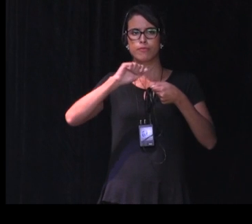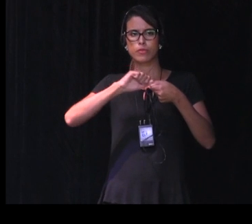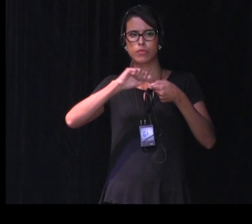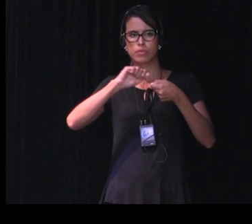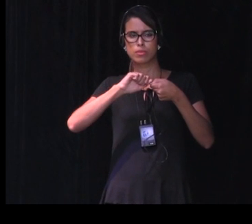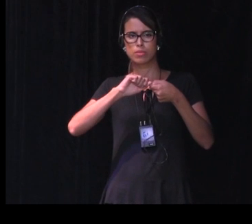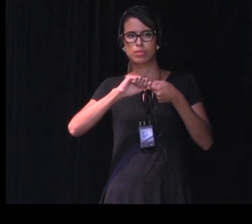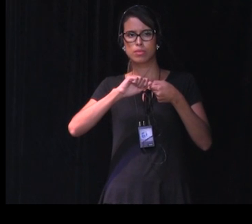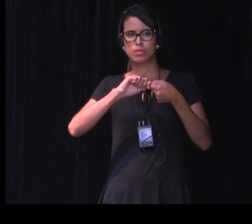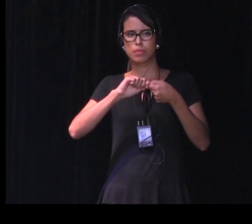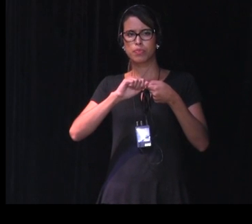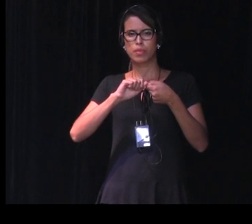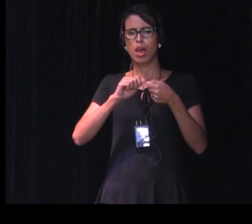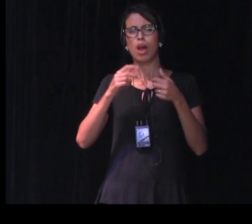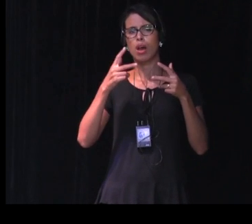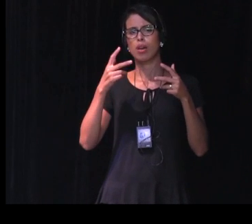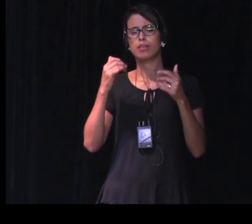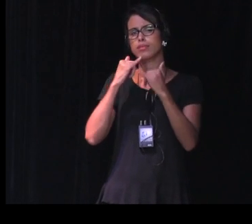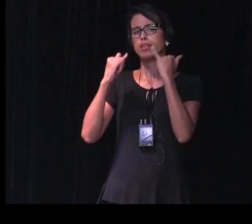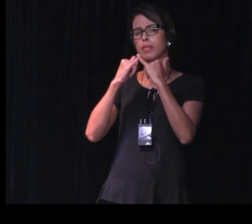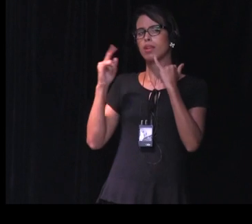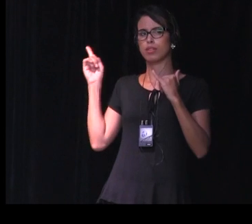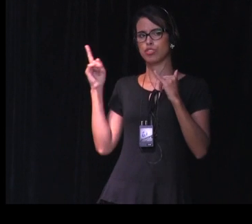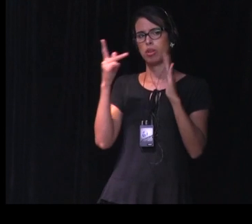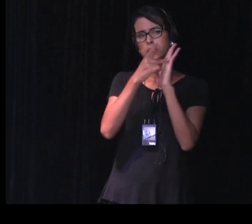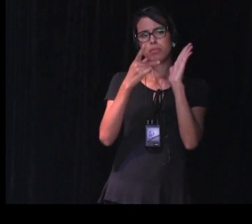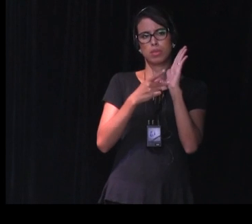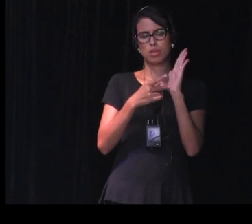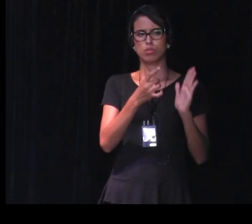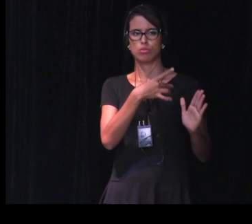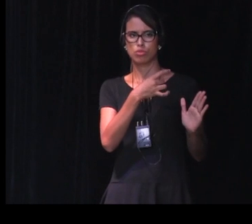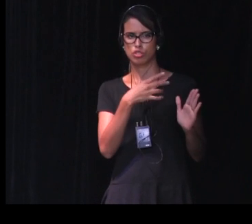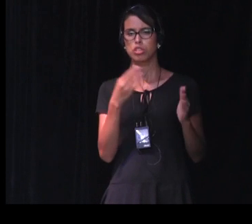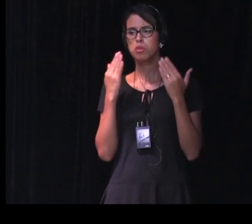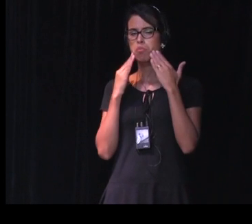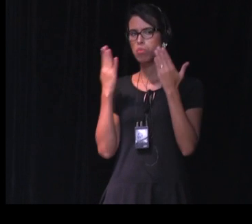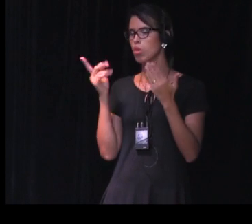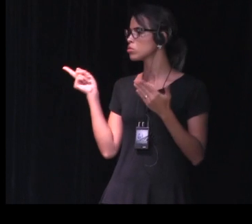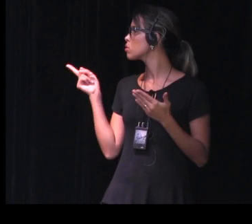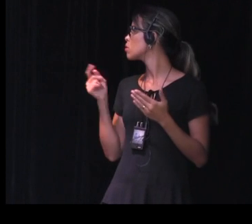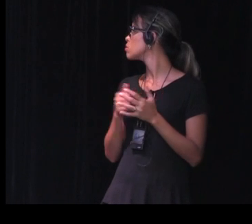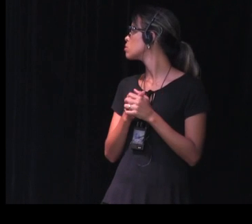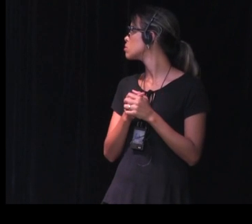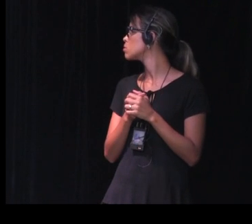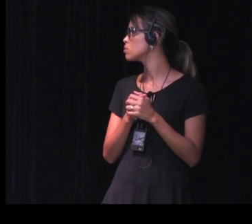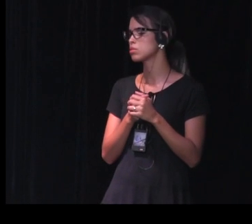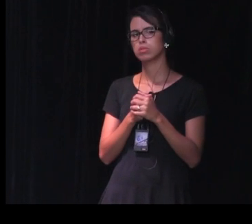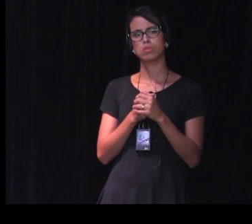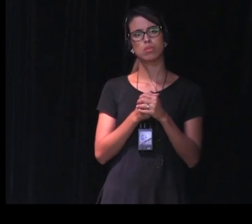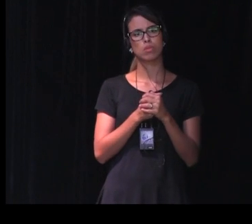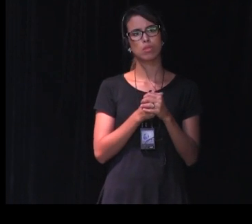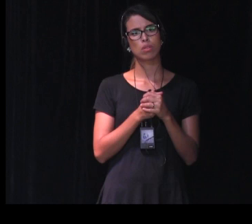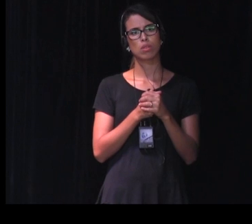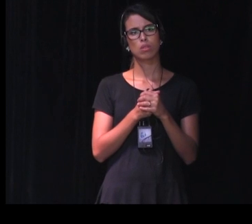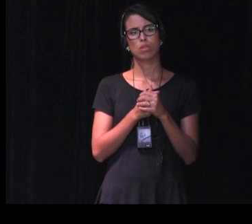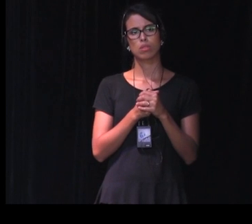que eles haviam encomendado ao Cláudio Gay. Fazer um novo plano do Chile, e é isso que vocês podem ver